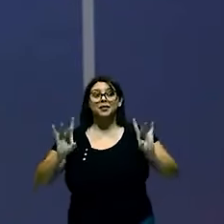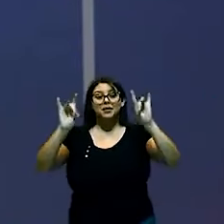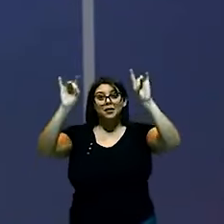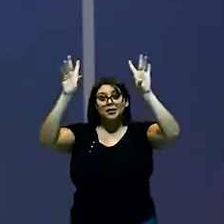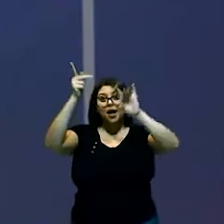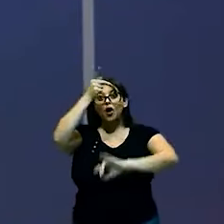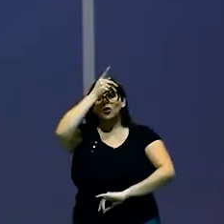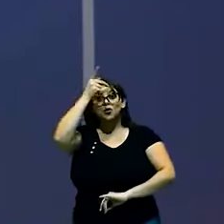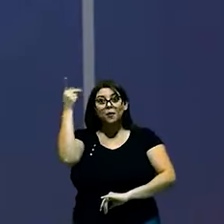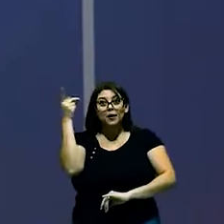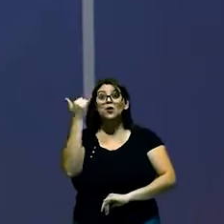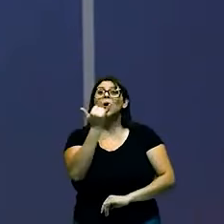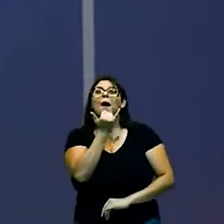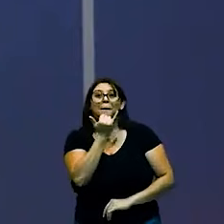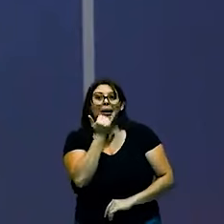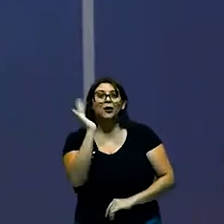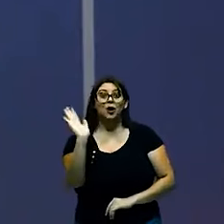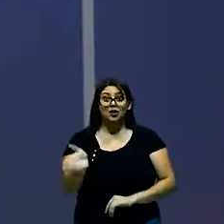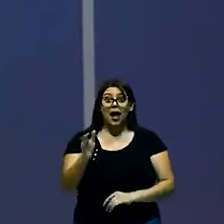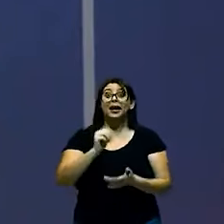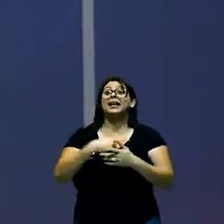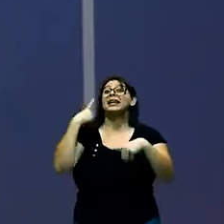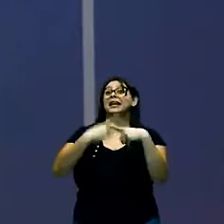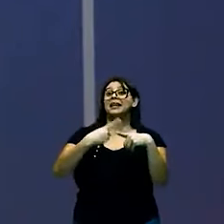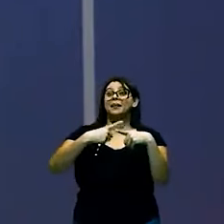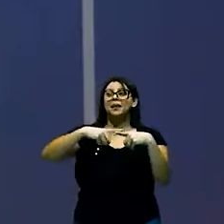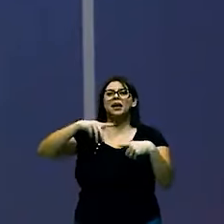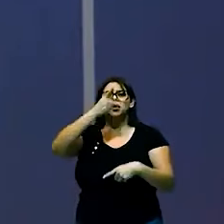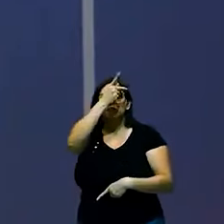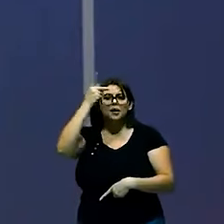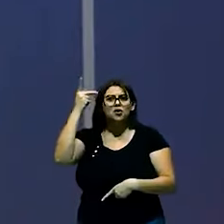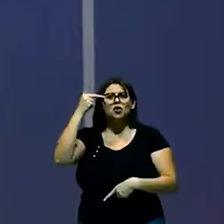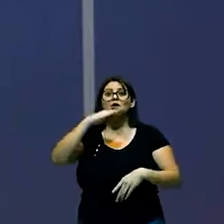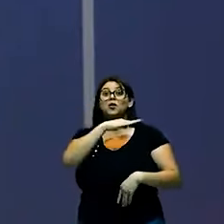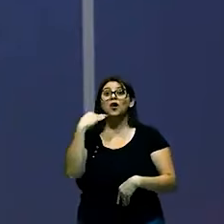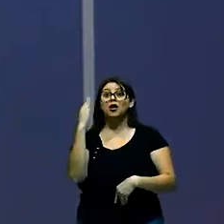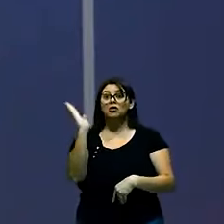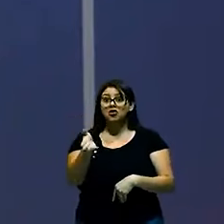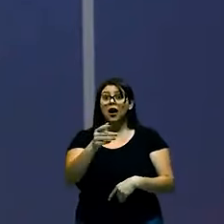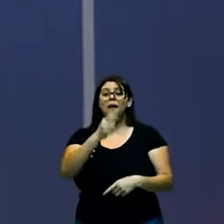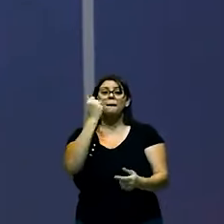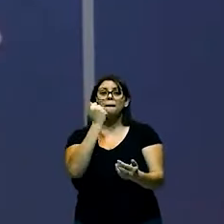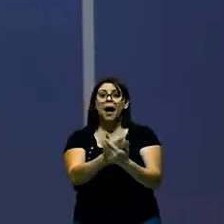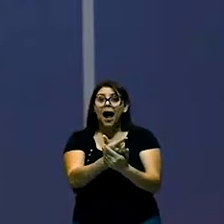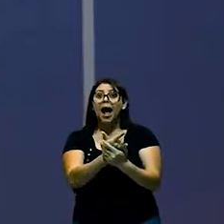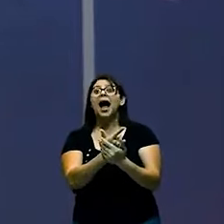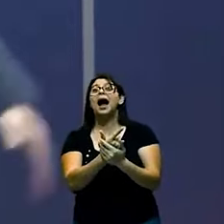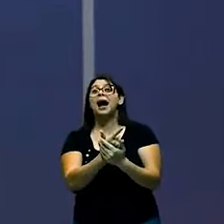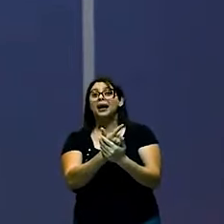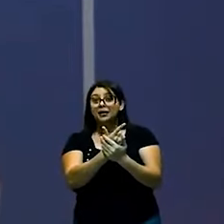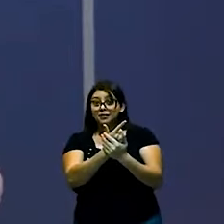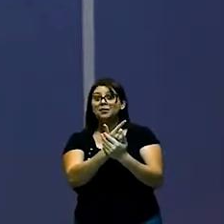também. E ele dizia, olha, você não está ouvindo a voz dos seus familiares gritando lá do purgatório, me